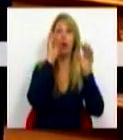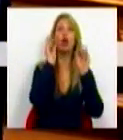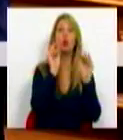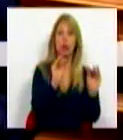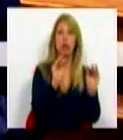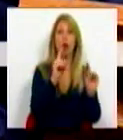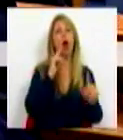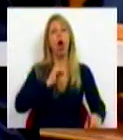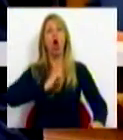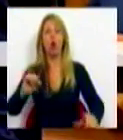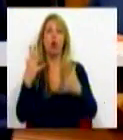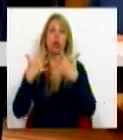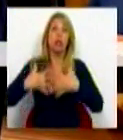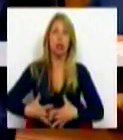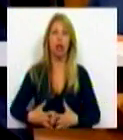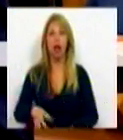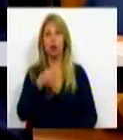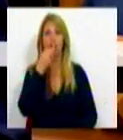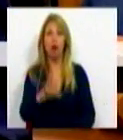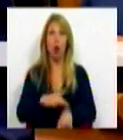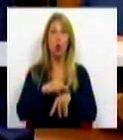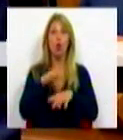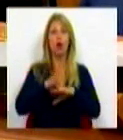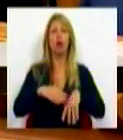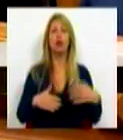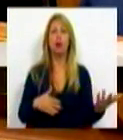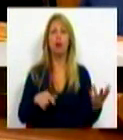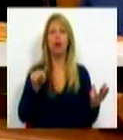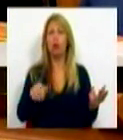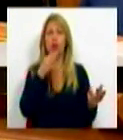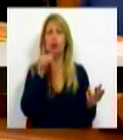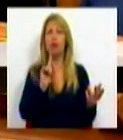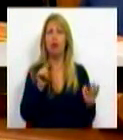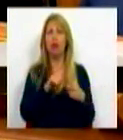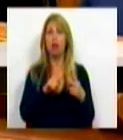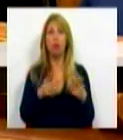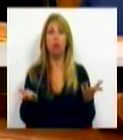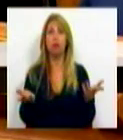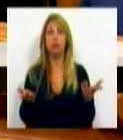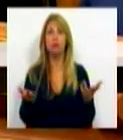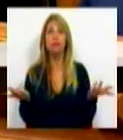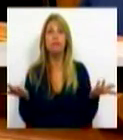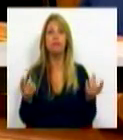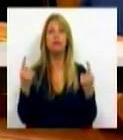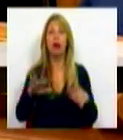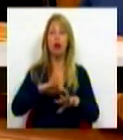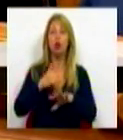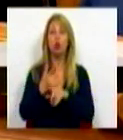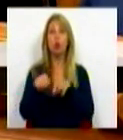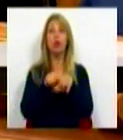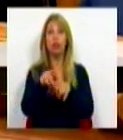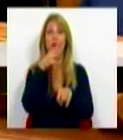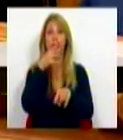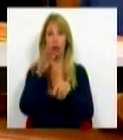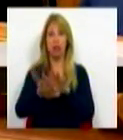extrema-esquerda. Hoje já nem atacaram os sindicatos, já nem falaram na extrema-esquerda. Há outros deputados da direita que sempre